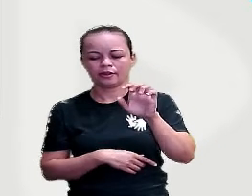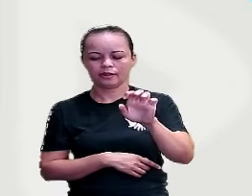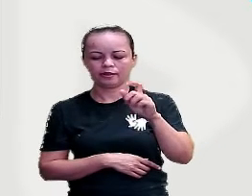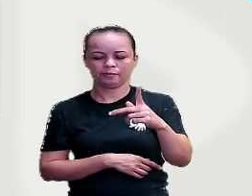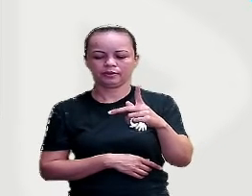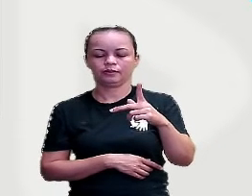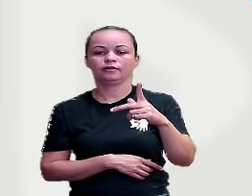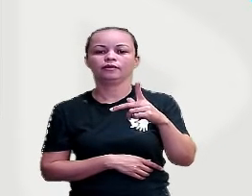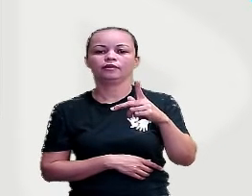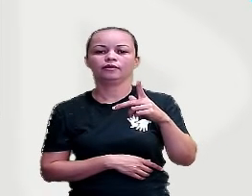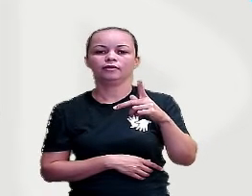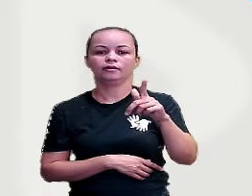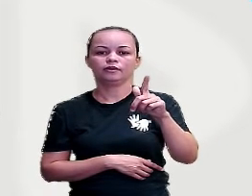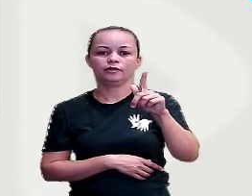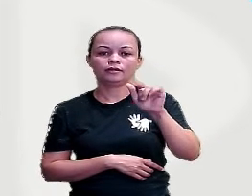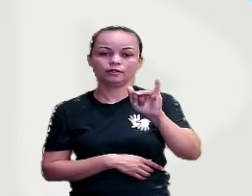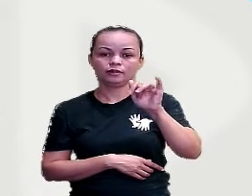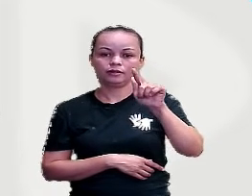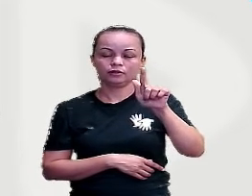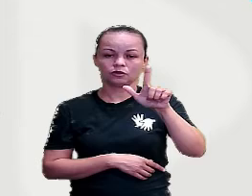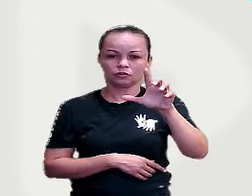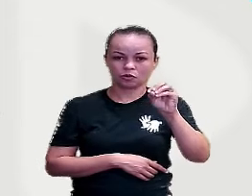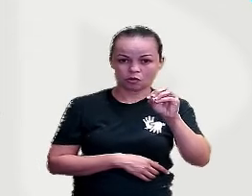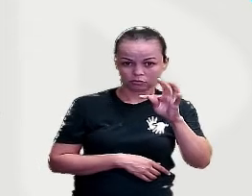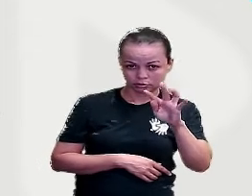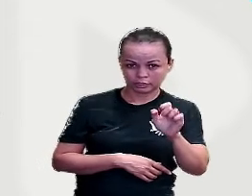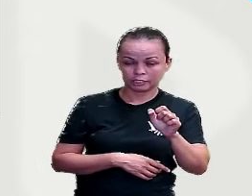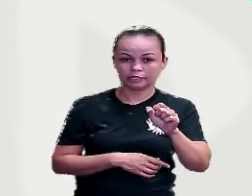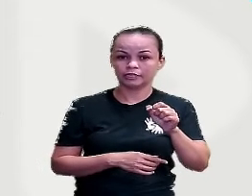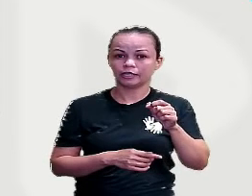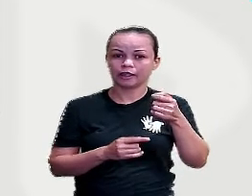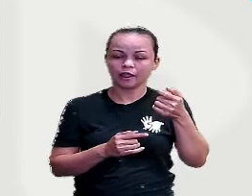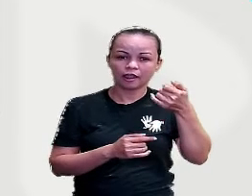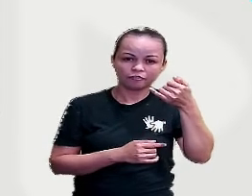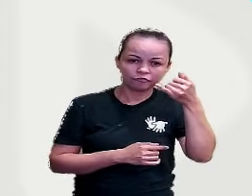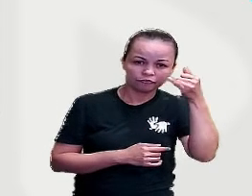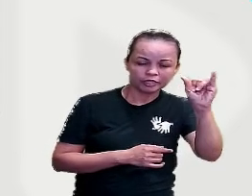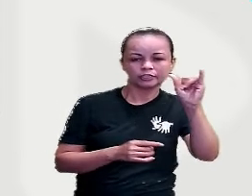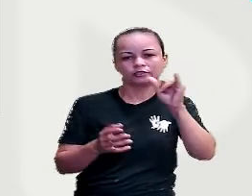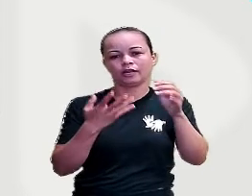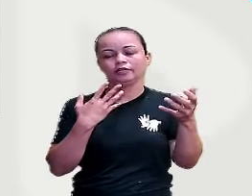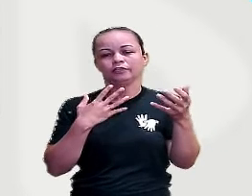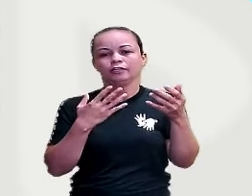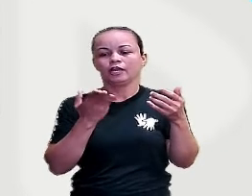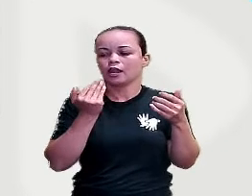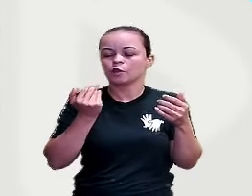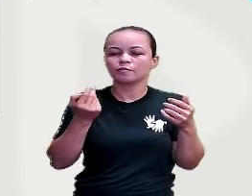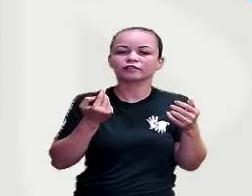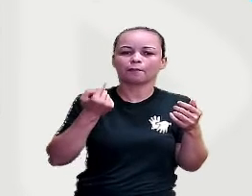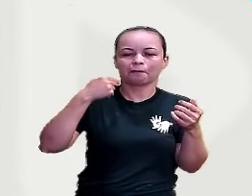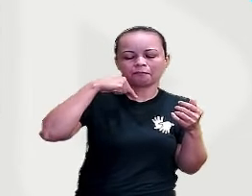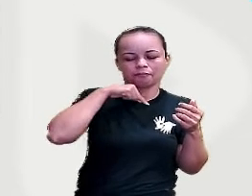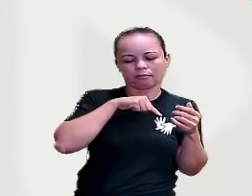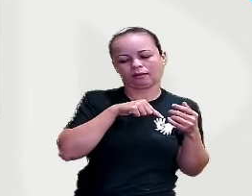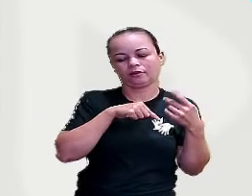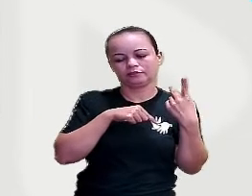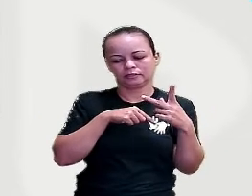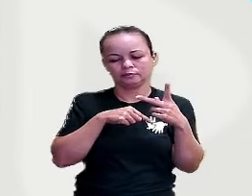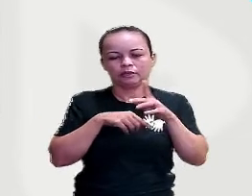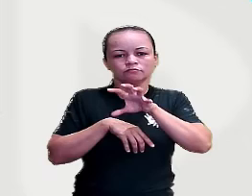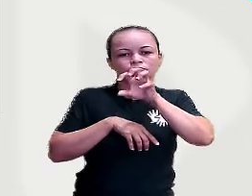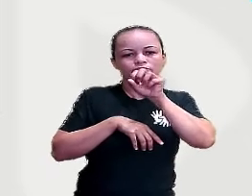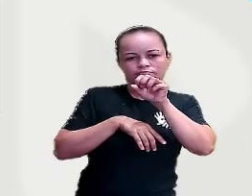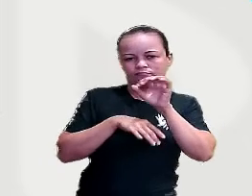aí que vai estar impedindo que o alimento, né, ele passe aí para essa cavidade respiratória, tá certo?